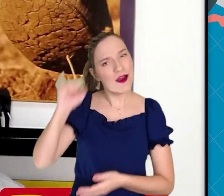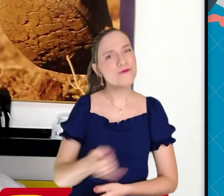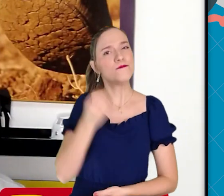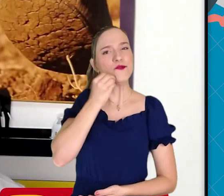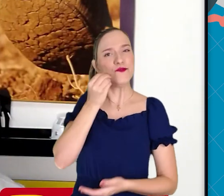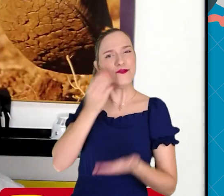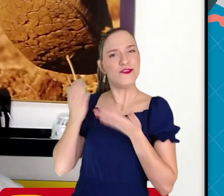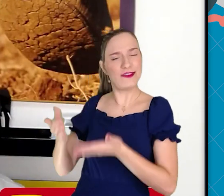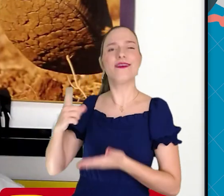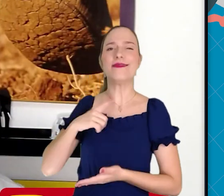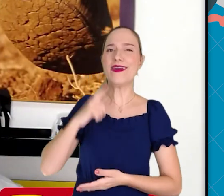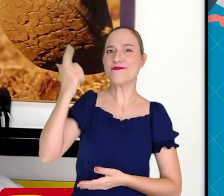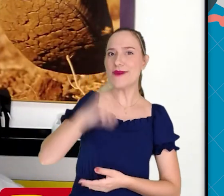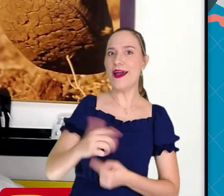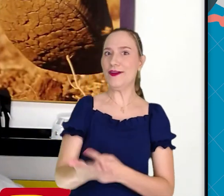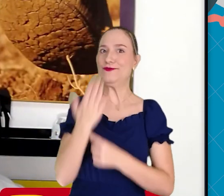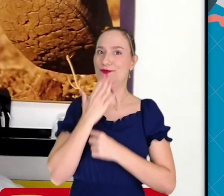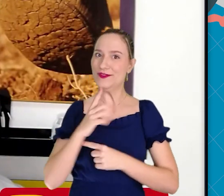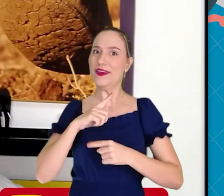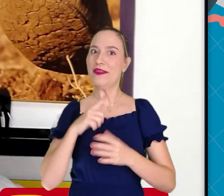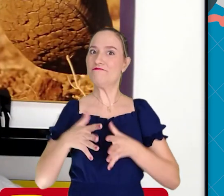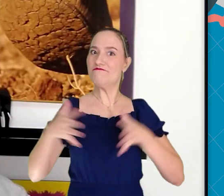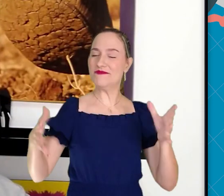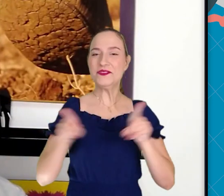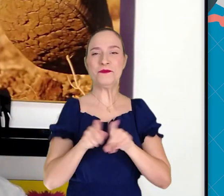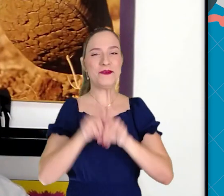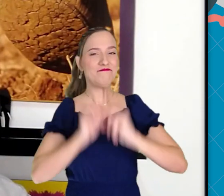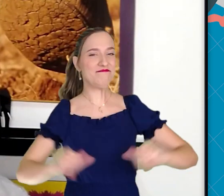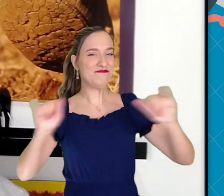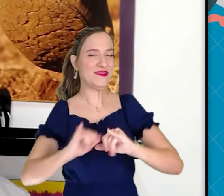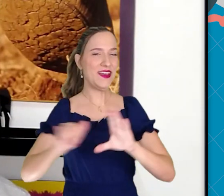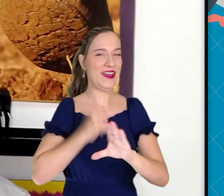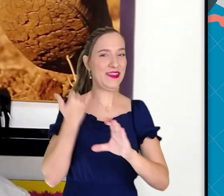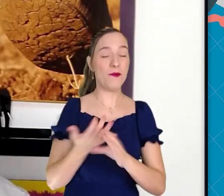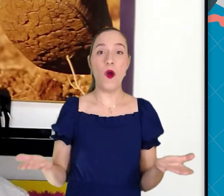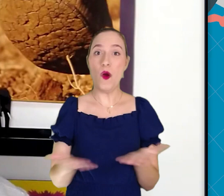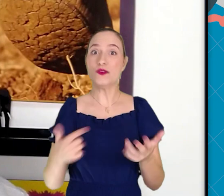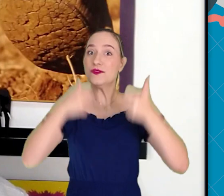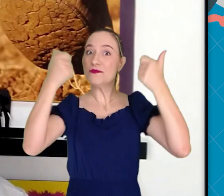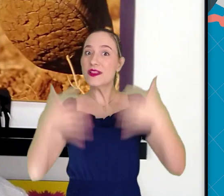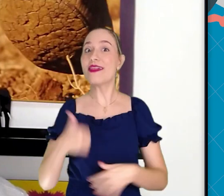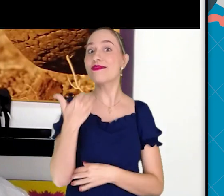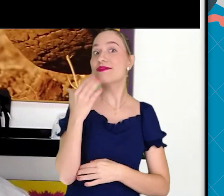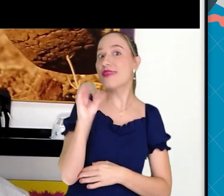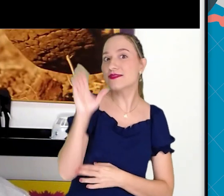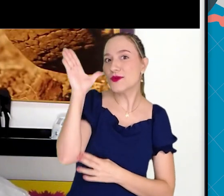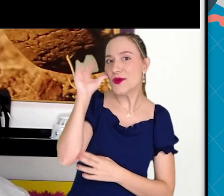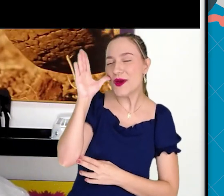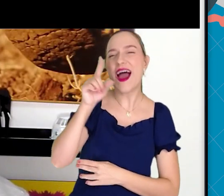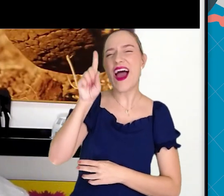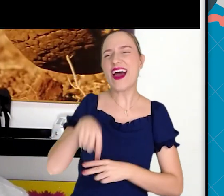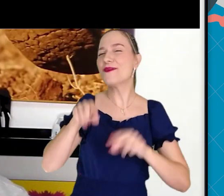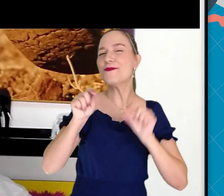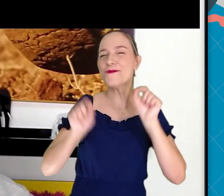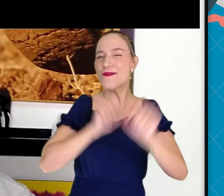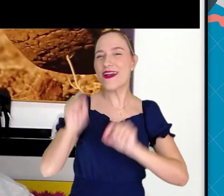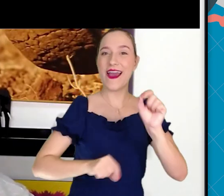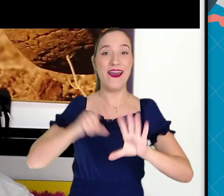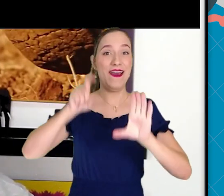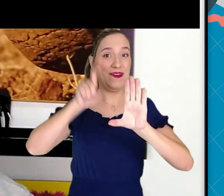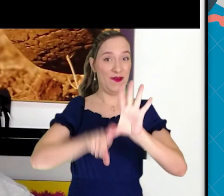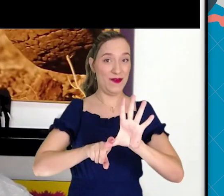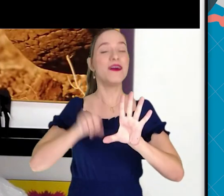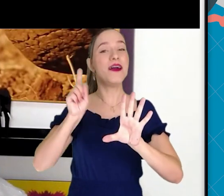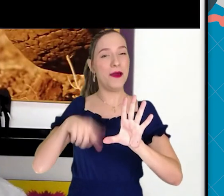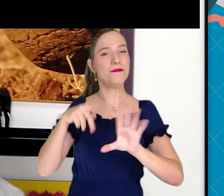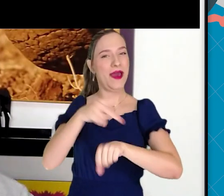ajuda e muito no crescimento e na divulgação do nosso canal. Hoje vamos falar sobre 10 curiosidades sobre Angola, Angola que é